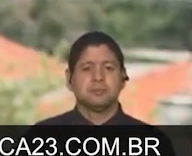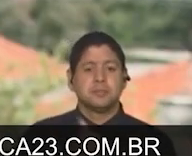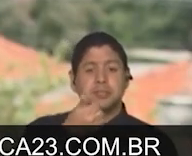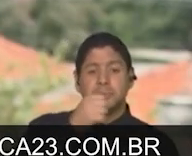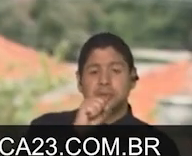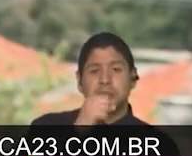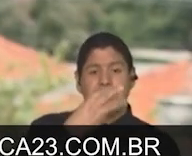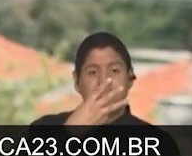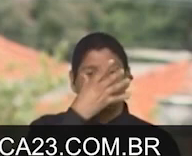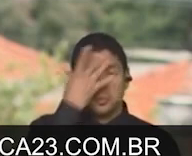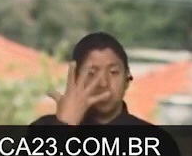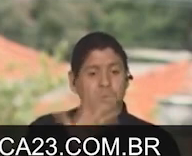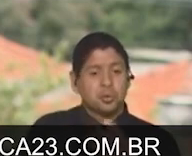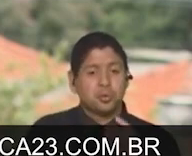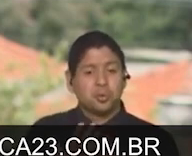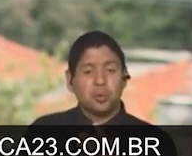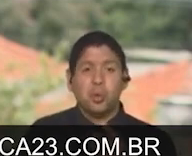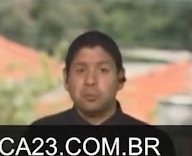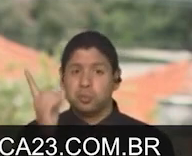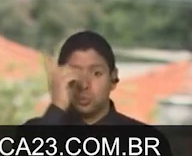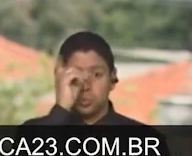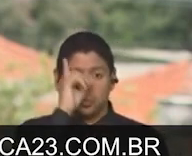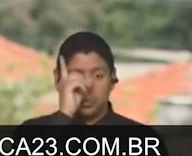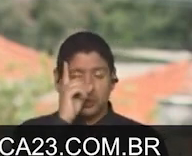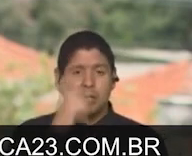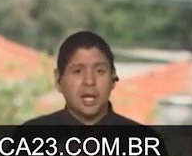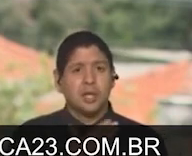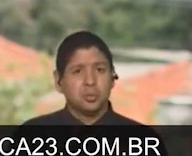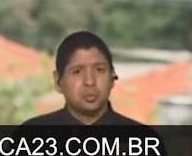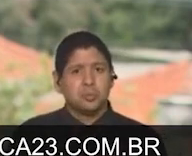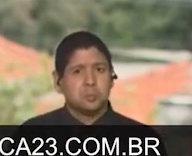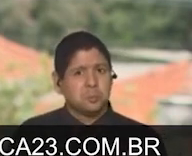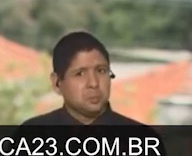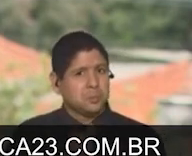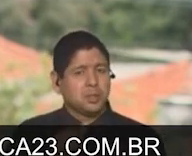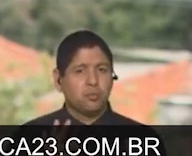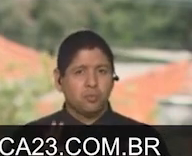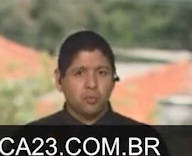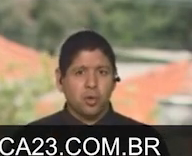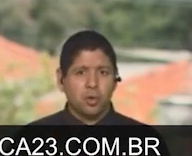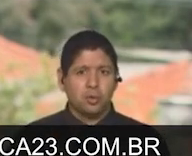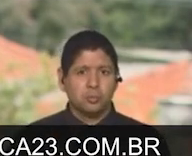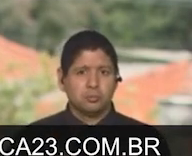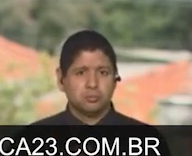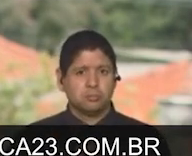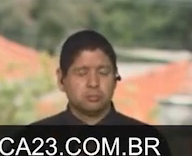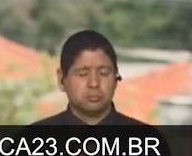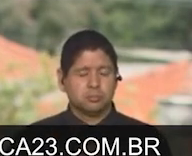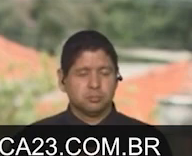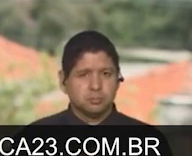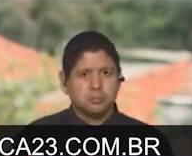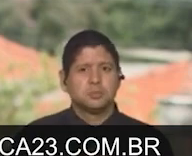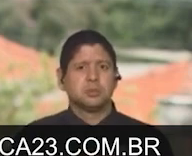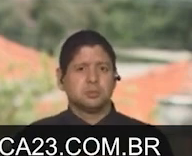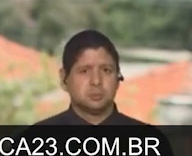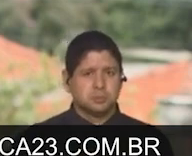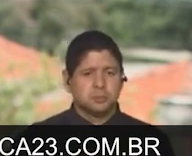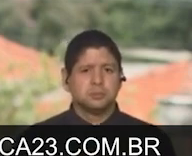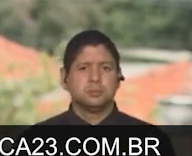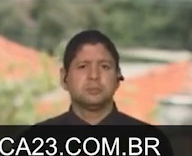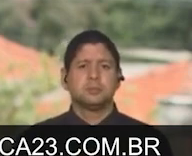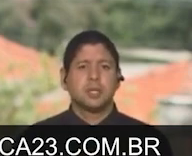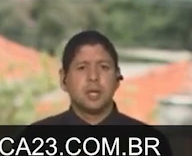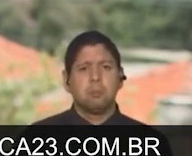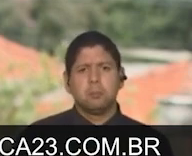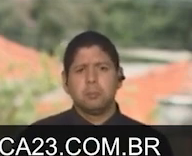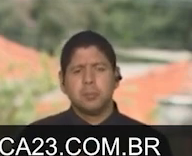pessoas desaparecem por dia no país, segundo um estudo inédito do Fórum Brasileiro de Segurança Pública. O objetivo dessa